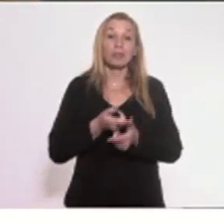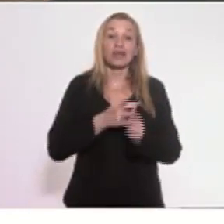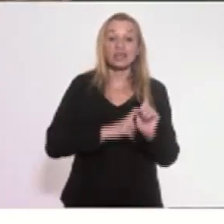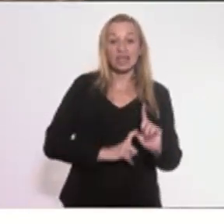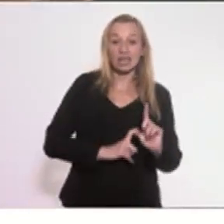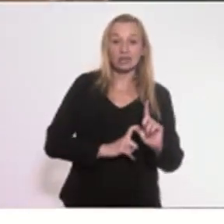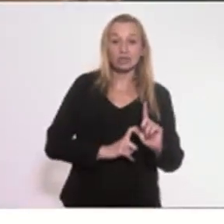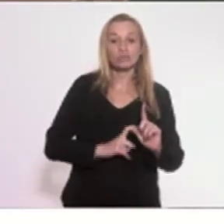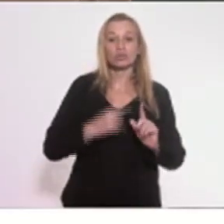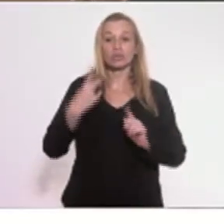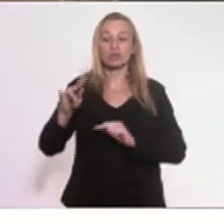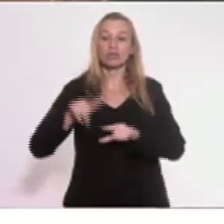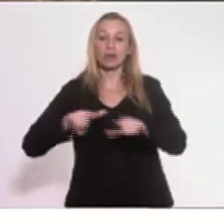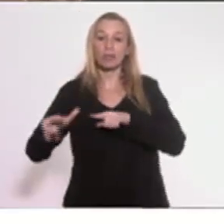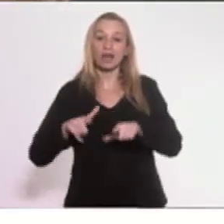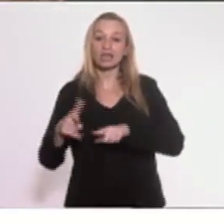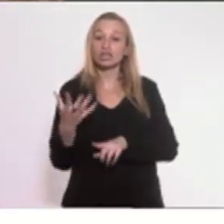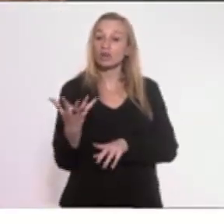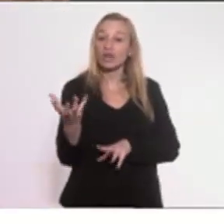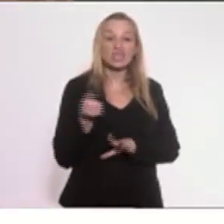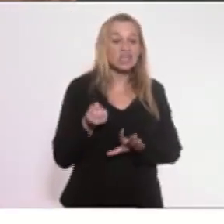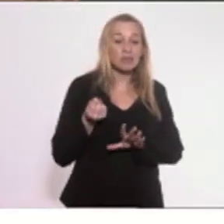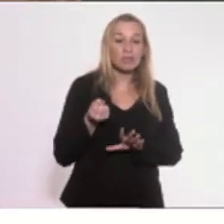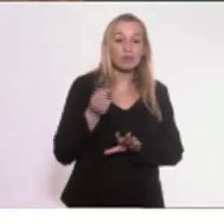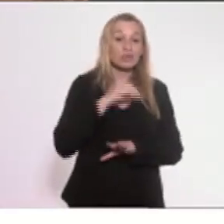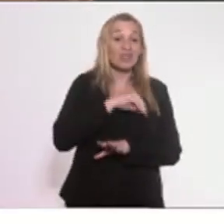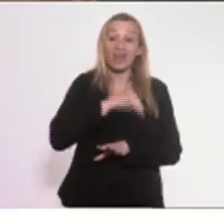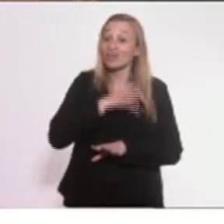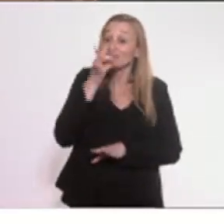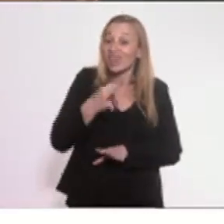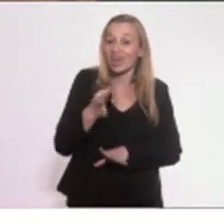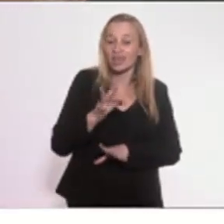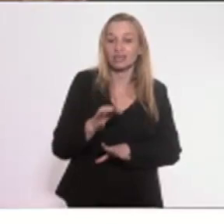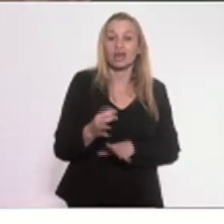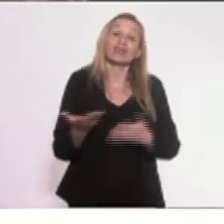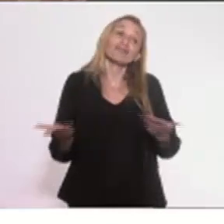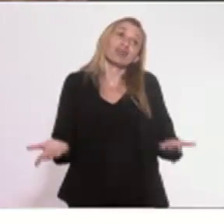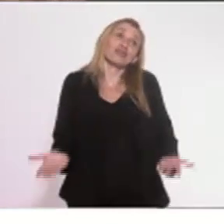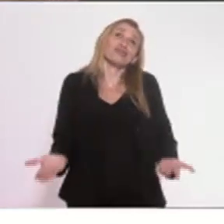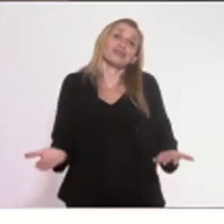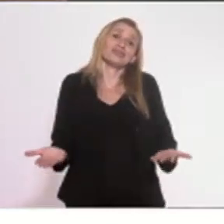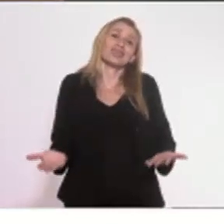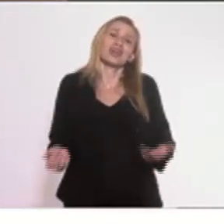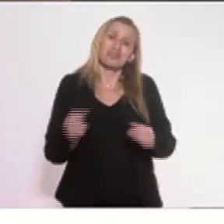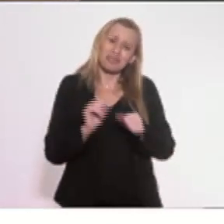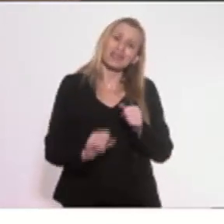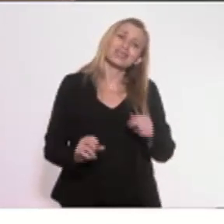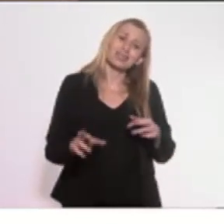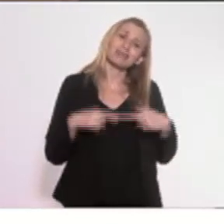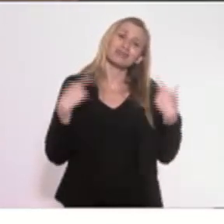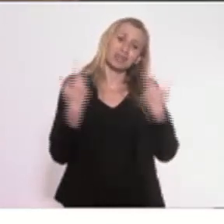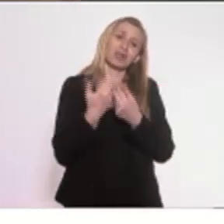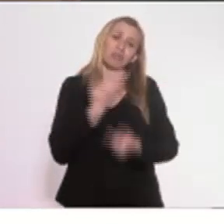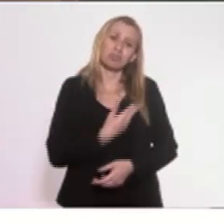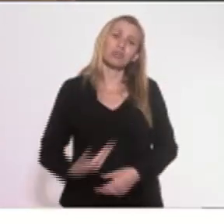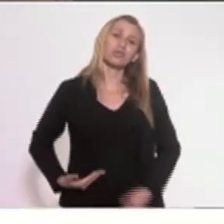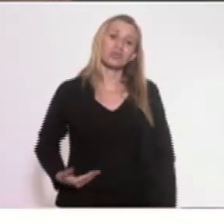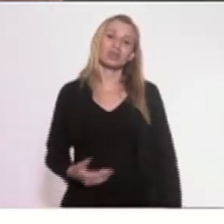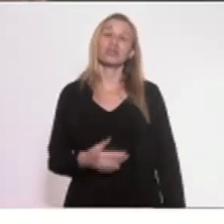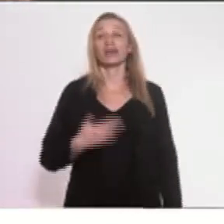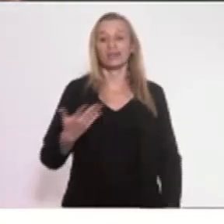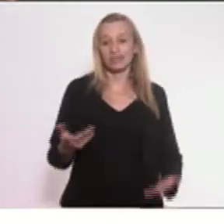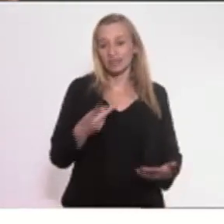não receber o valor respectivo ao RAIS. Então, sinceramente, fazer uma audiência pública, isso vai